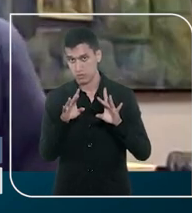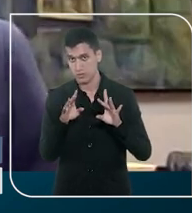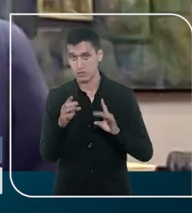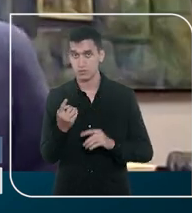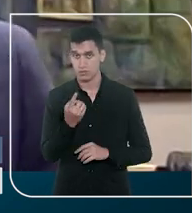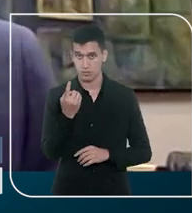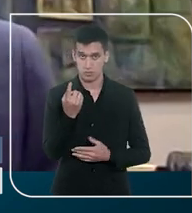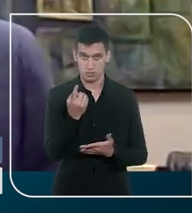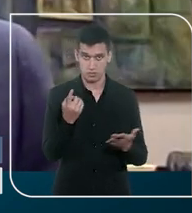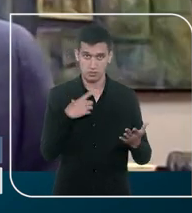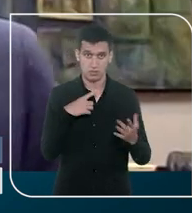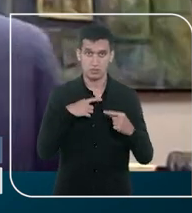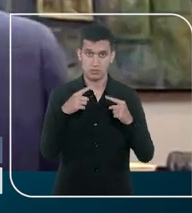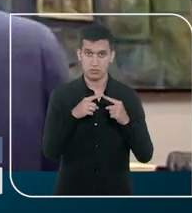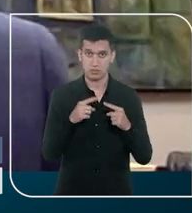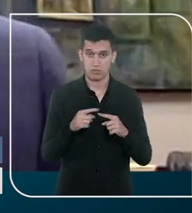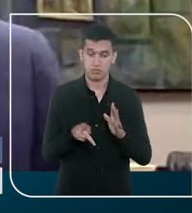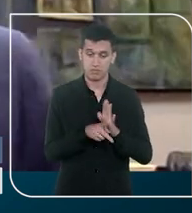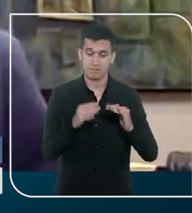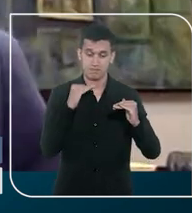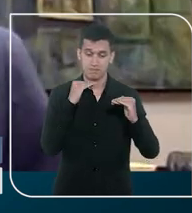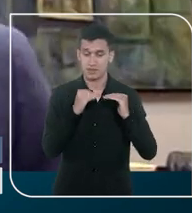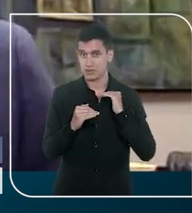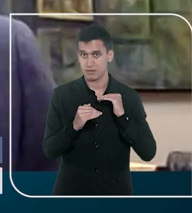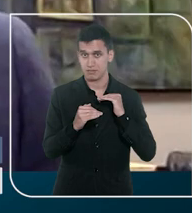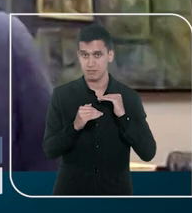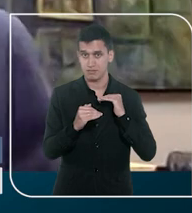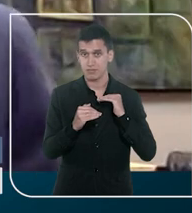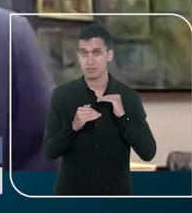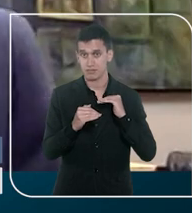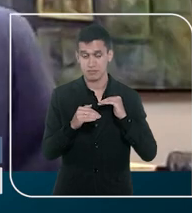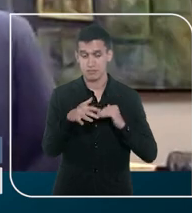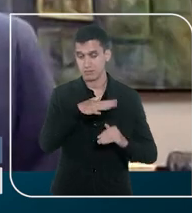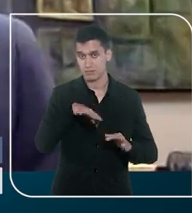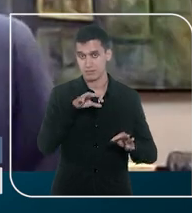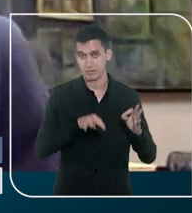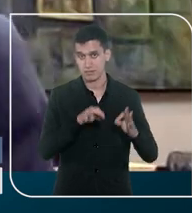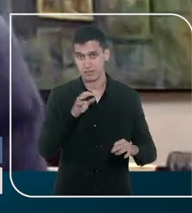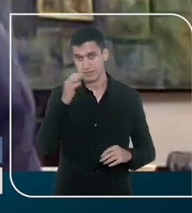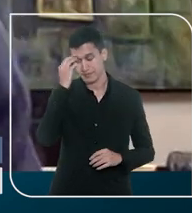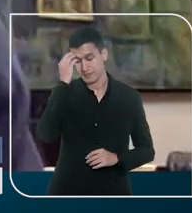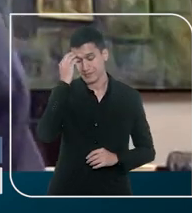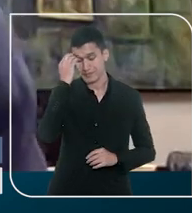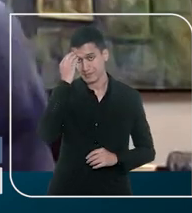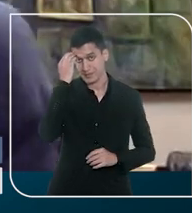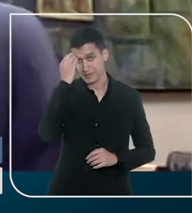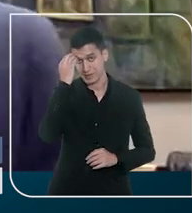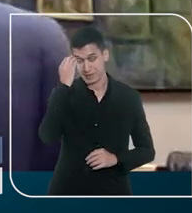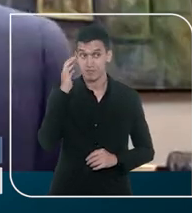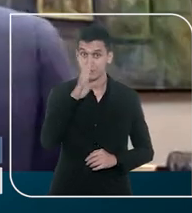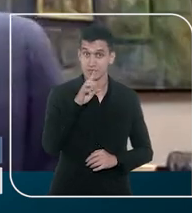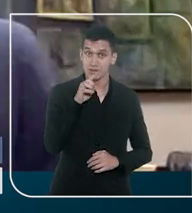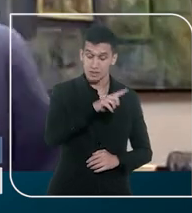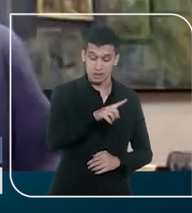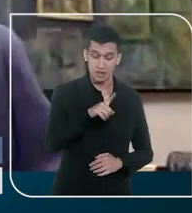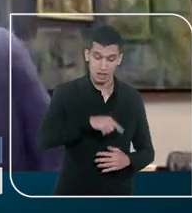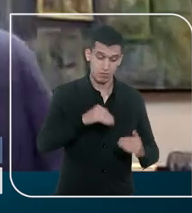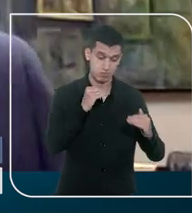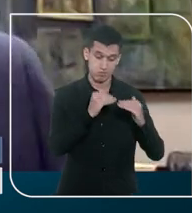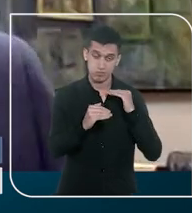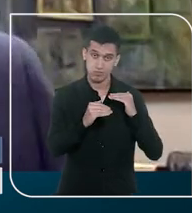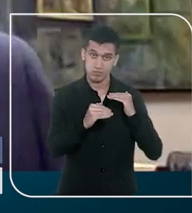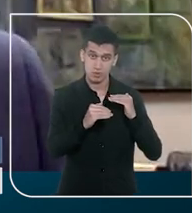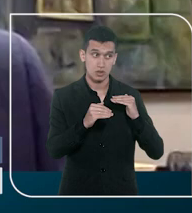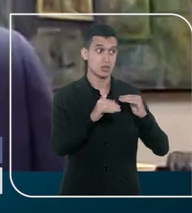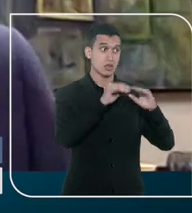está fundada na ideia de dissídio jurisprudencial. Mas ali, naquele momento, é o dissídio jurisprudencial entre